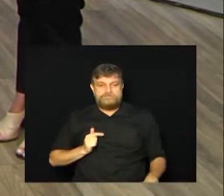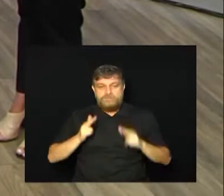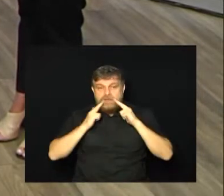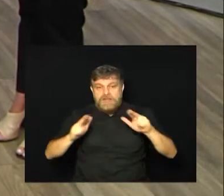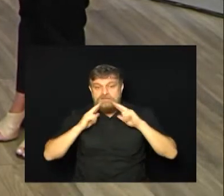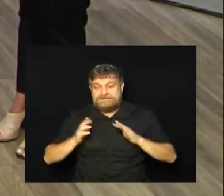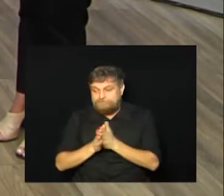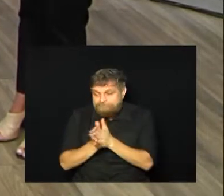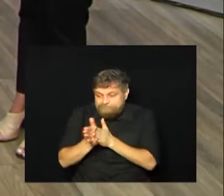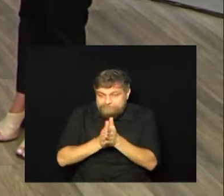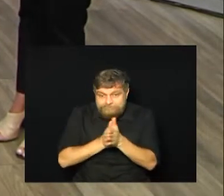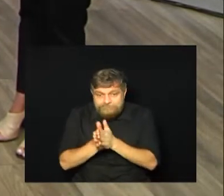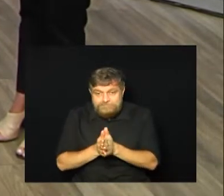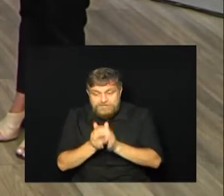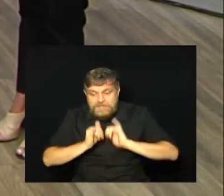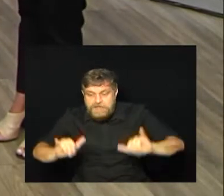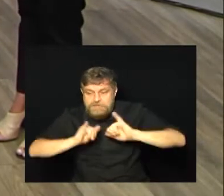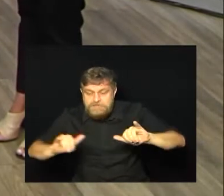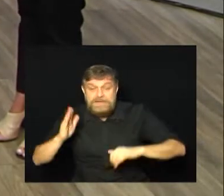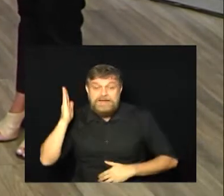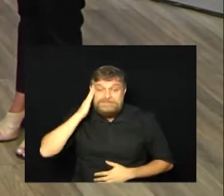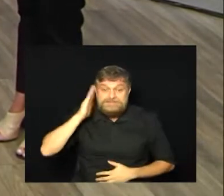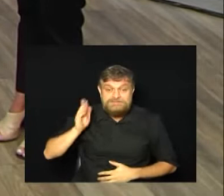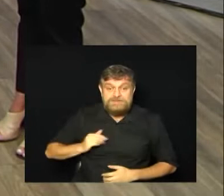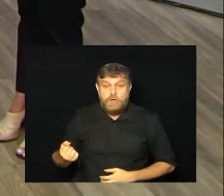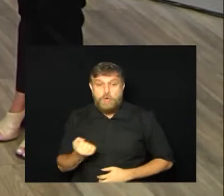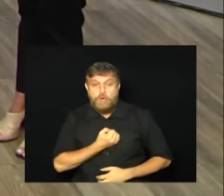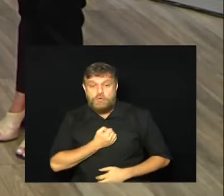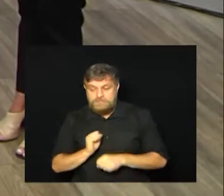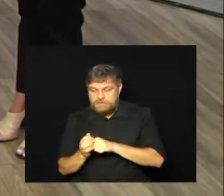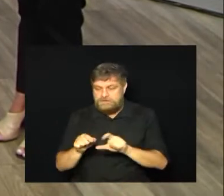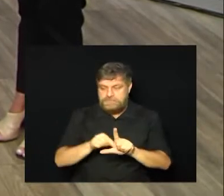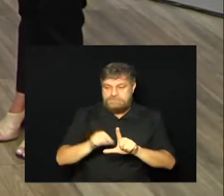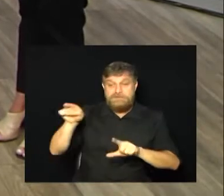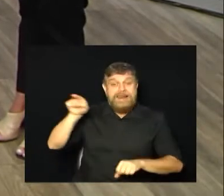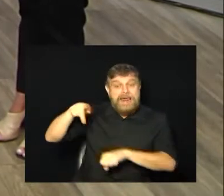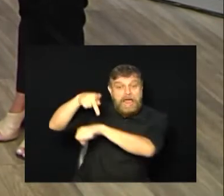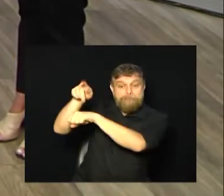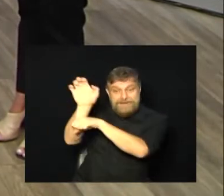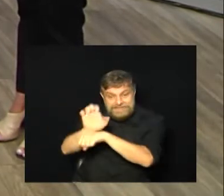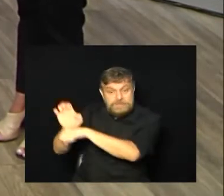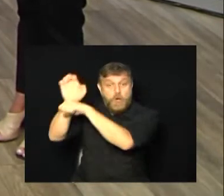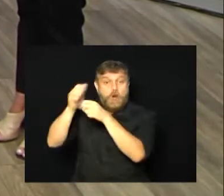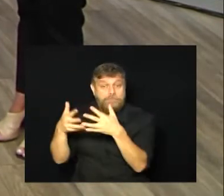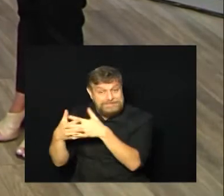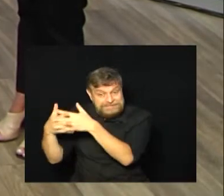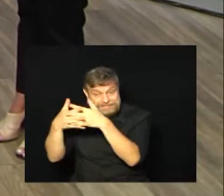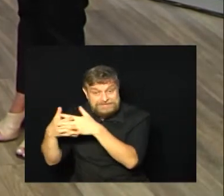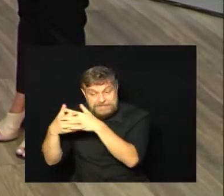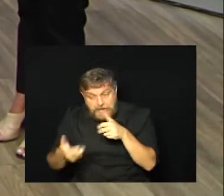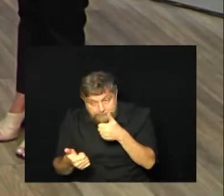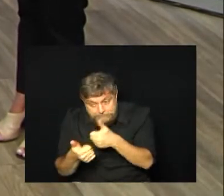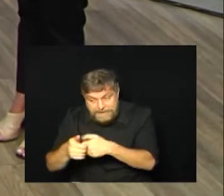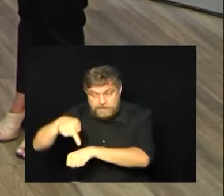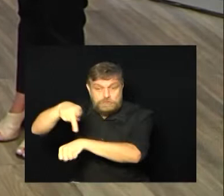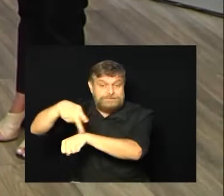mais esperada que a gente quer dar, mas a gente sabe que os casos estão aumentando na Europa, nos Estados Unidos, aqui perto. Então,